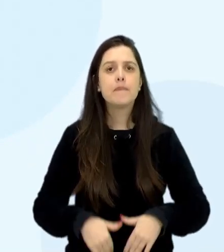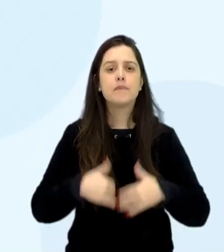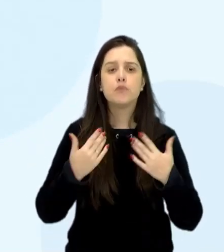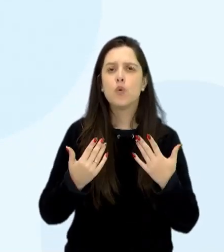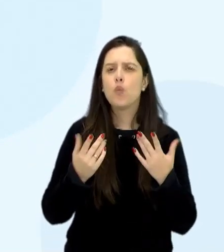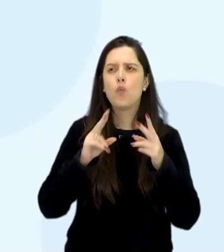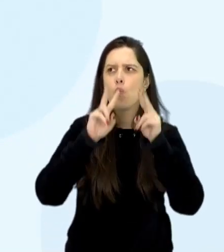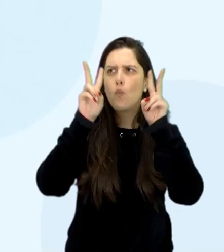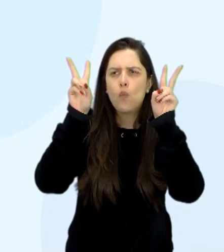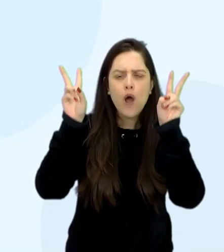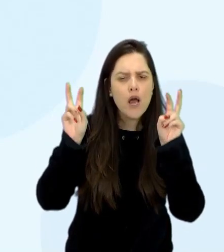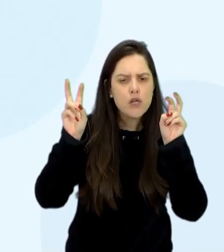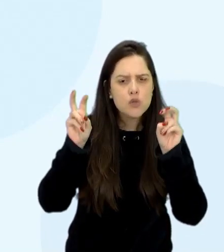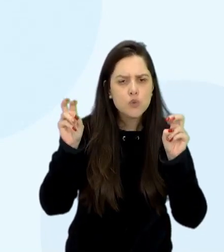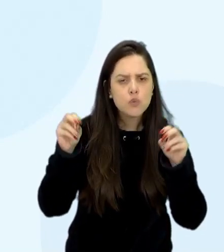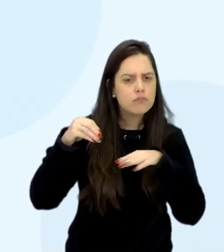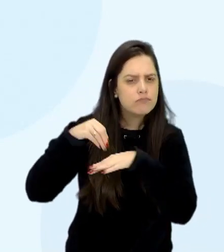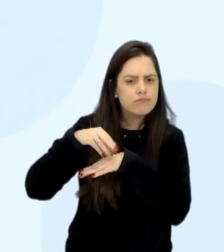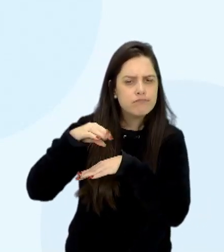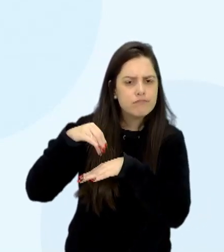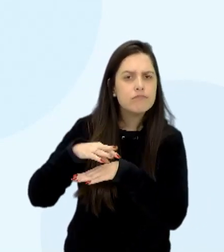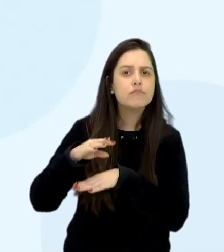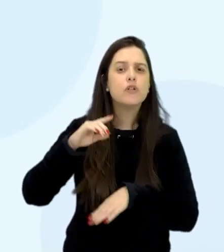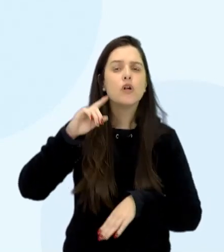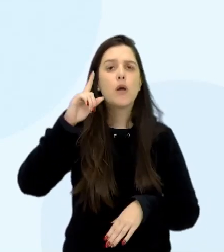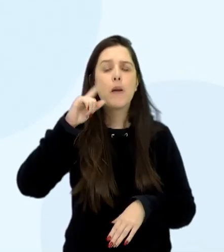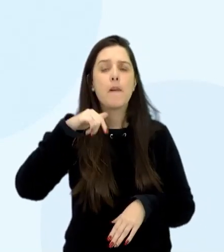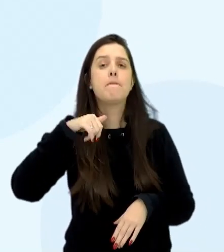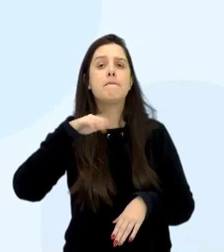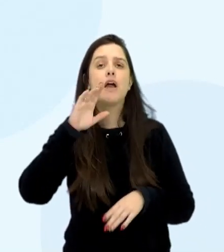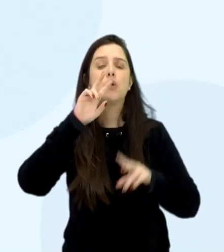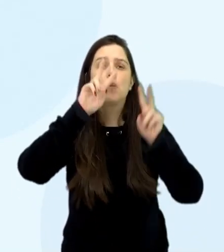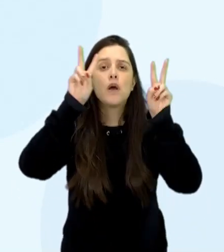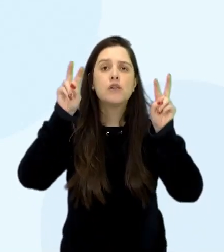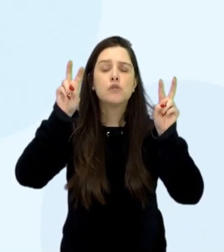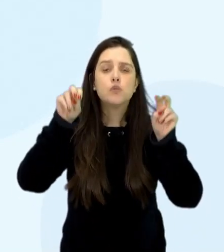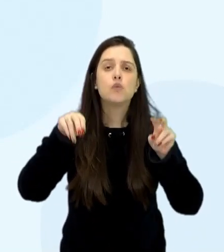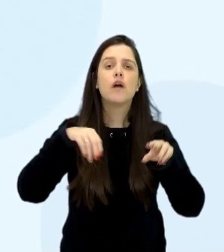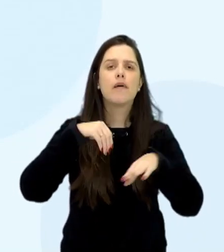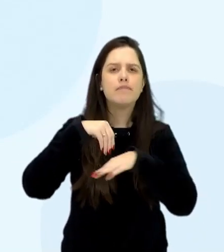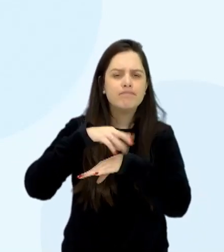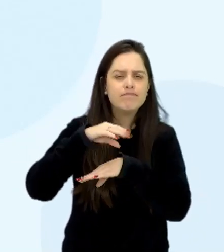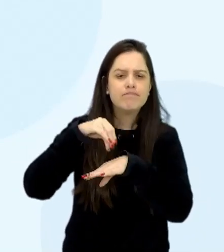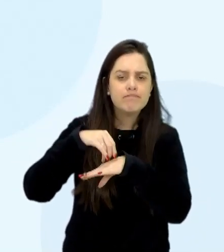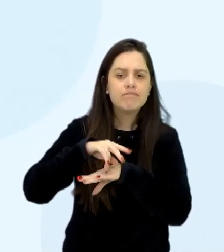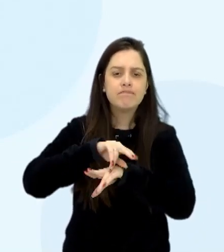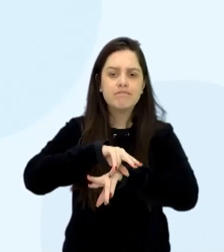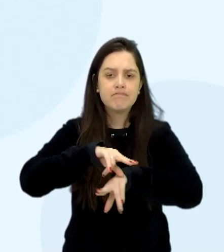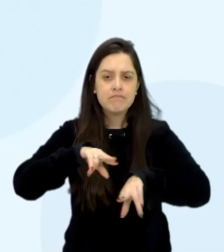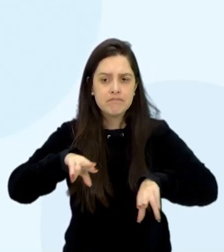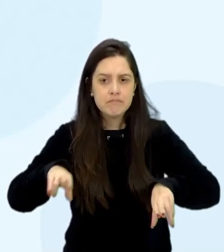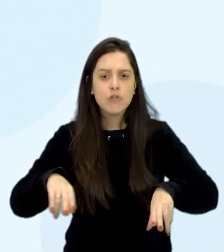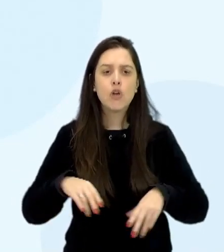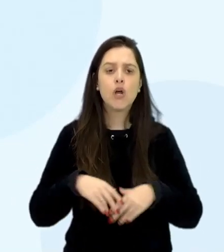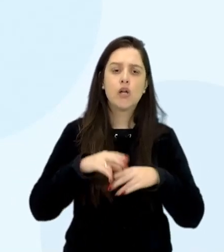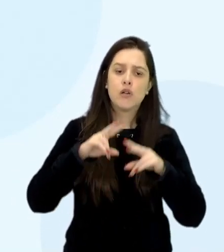os assuntos, qual é o assunto ou quais são os assuntos que normalmente são abordados? São diversos, podem ser